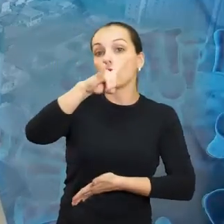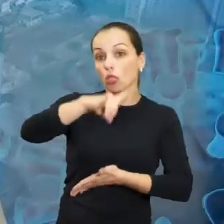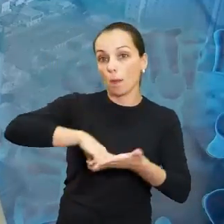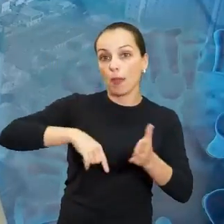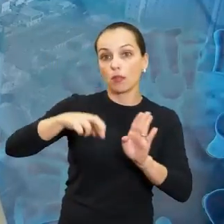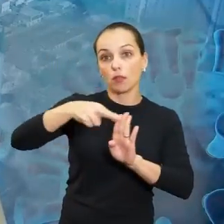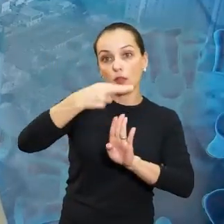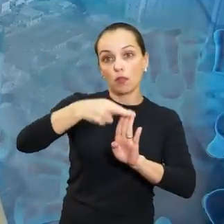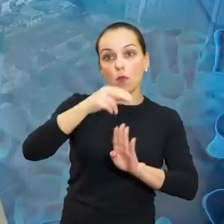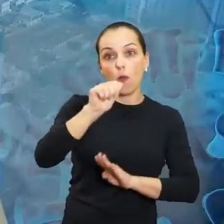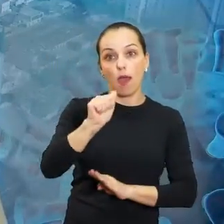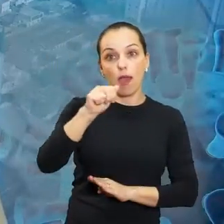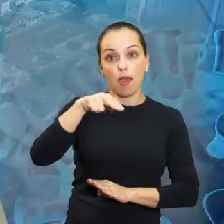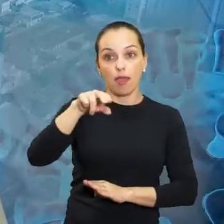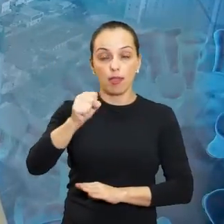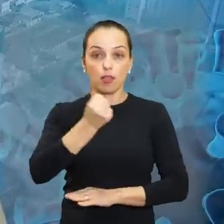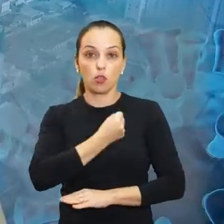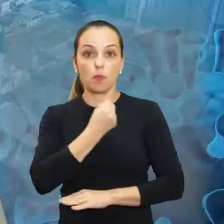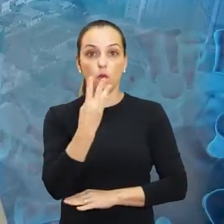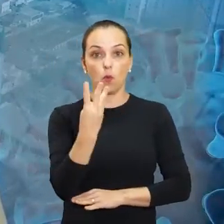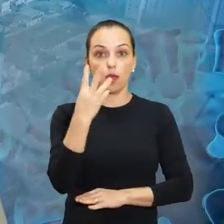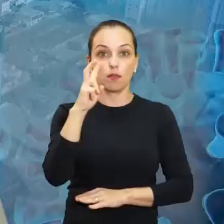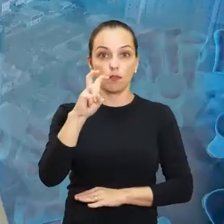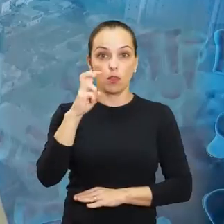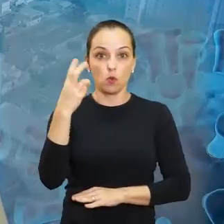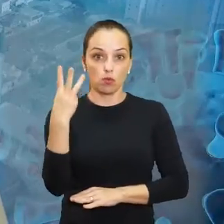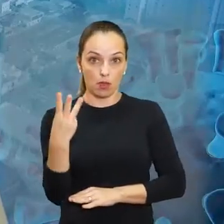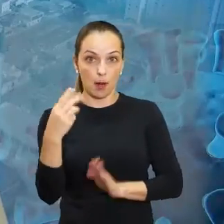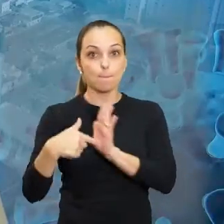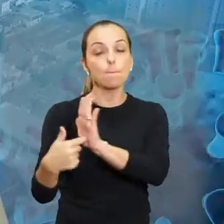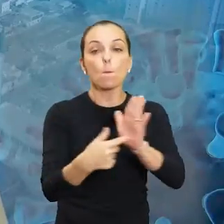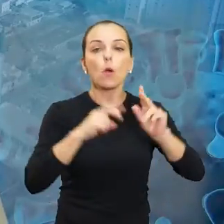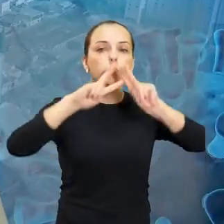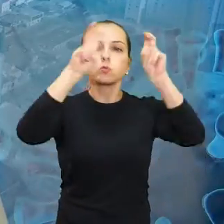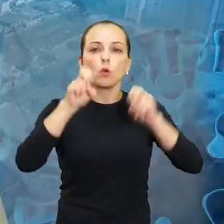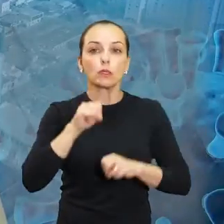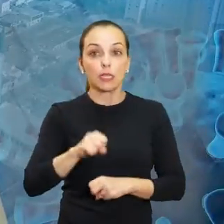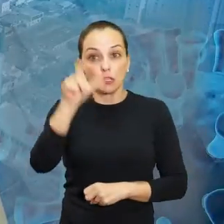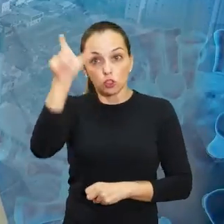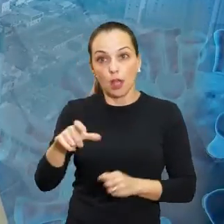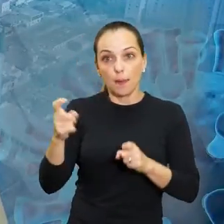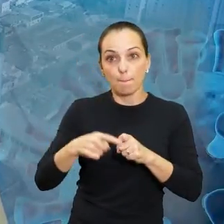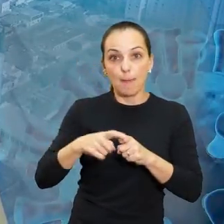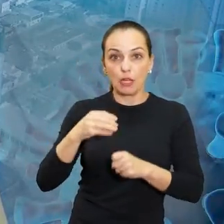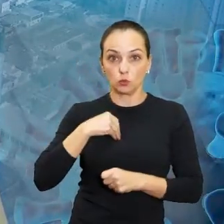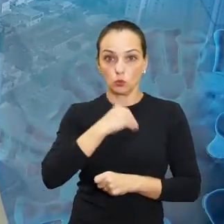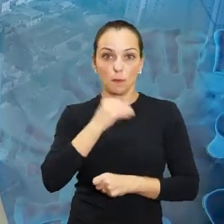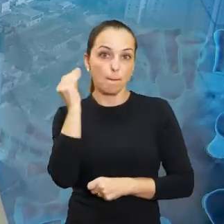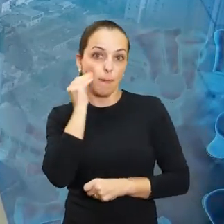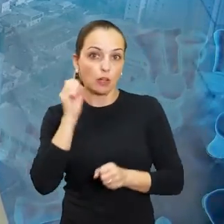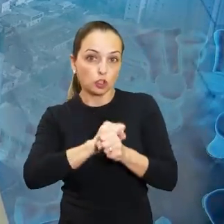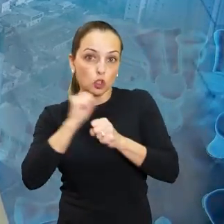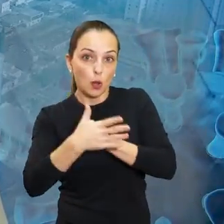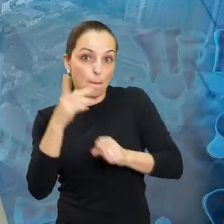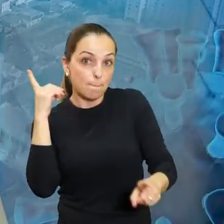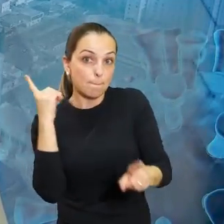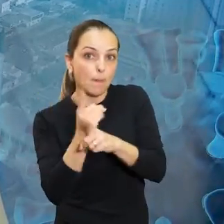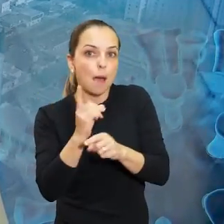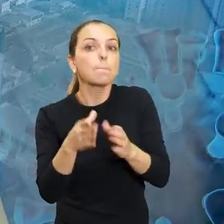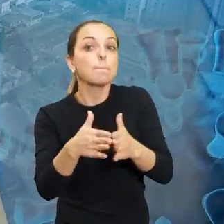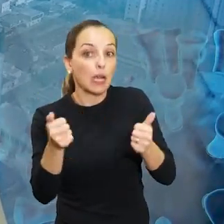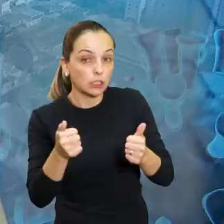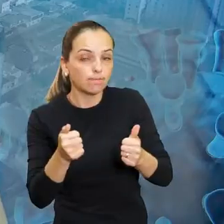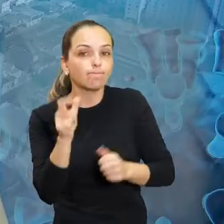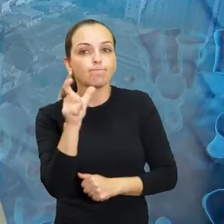saiu a resolução 453 da ANS que determina que todo plano de saúde é obrigado a custear